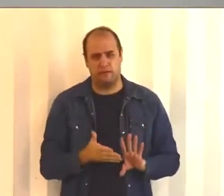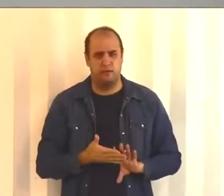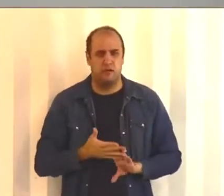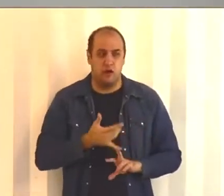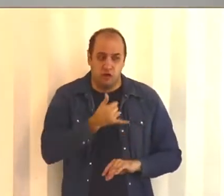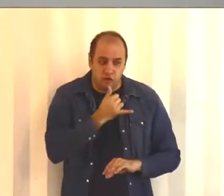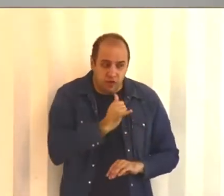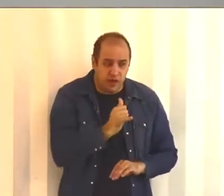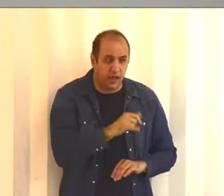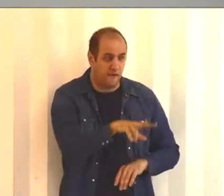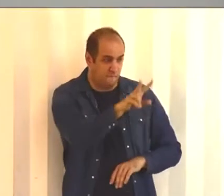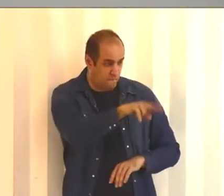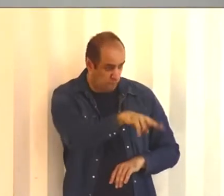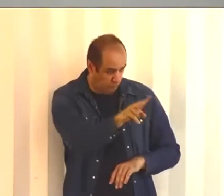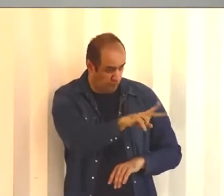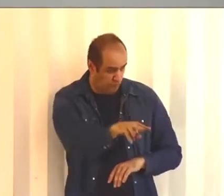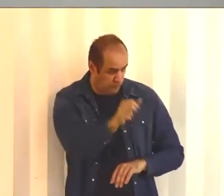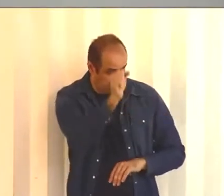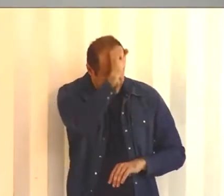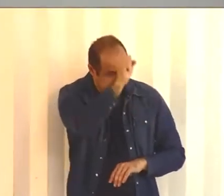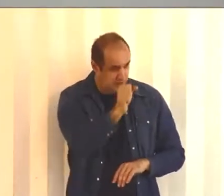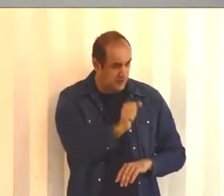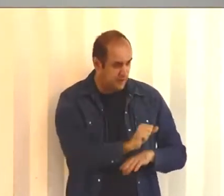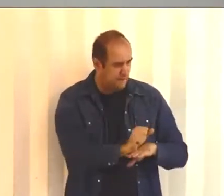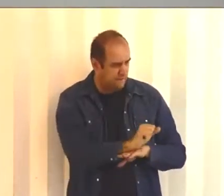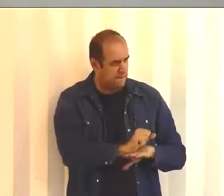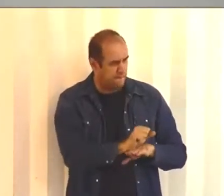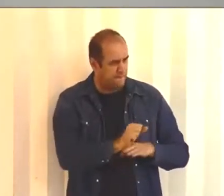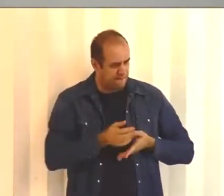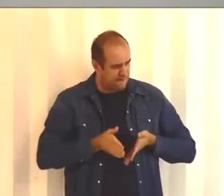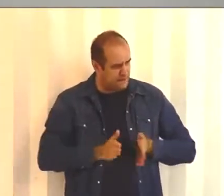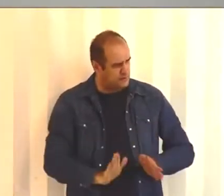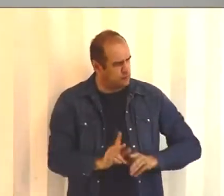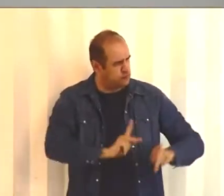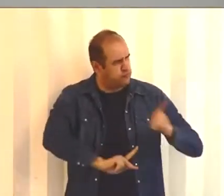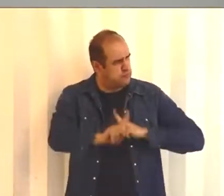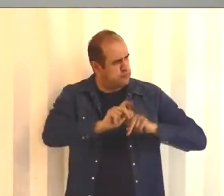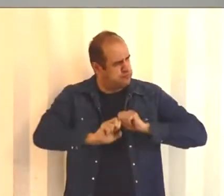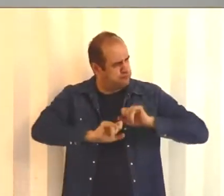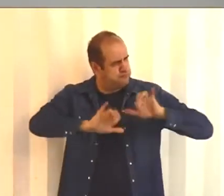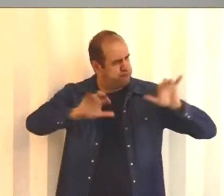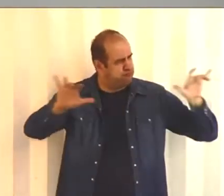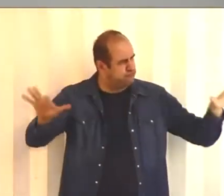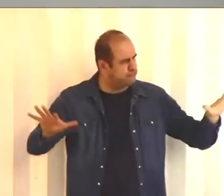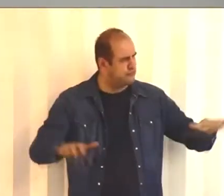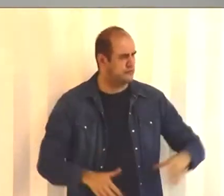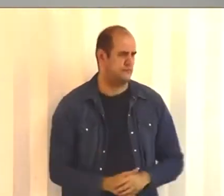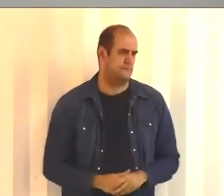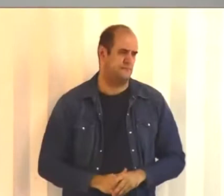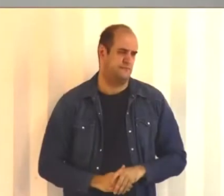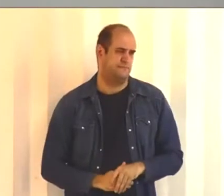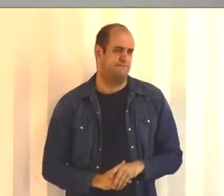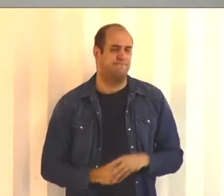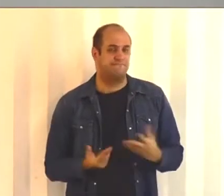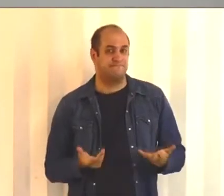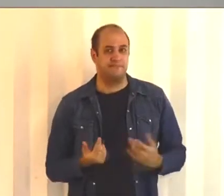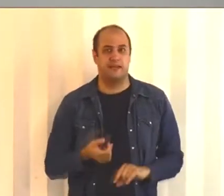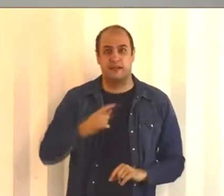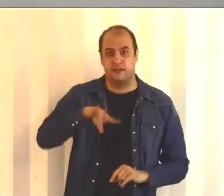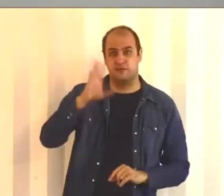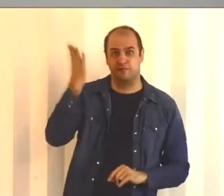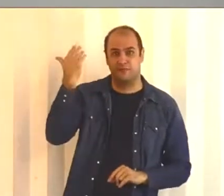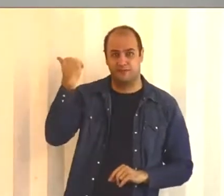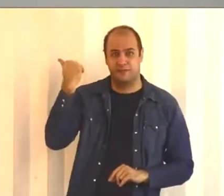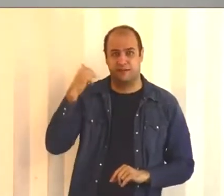serão pais de uma grande nação. E então lá atrás, nos é contado que os